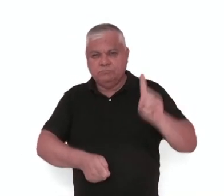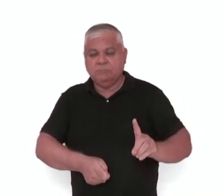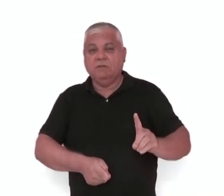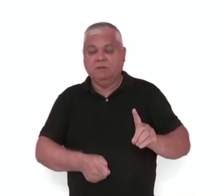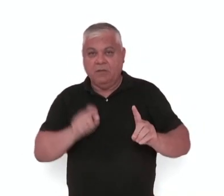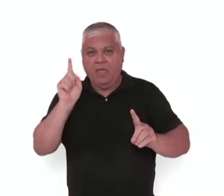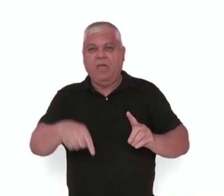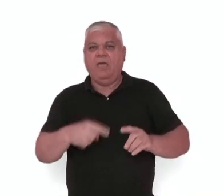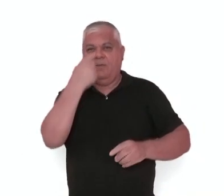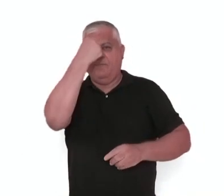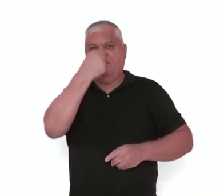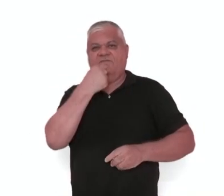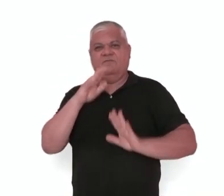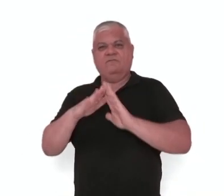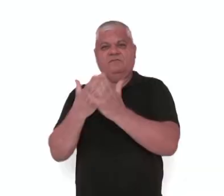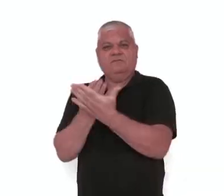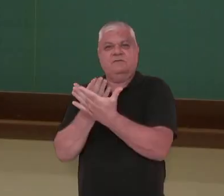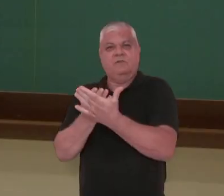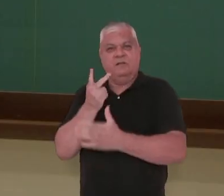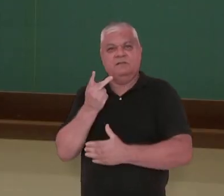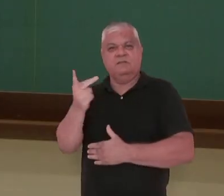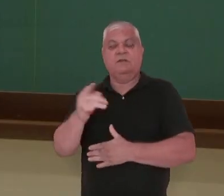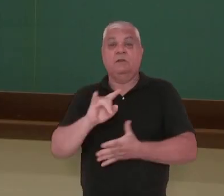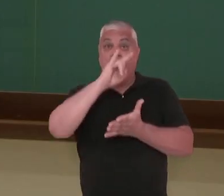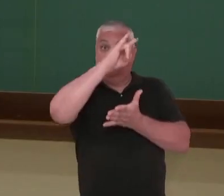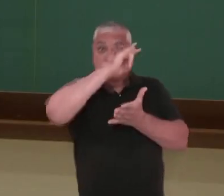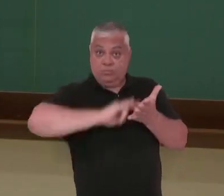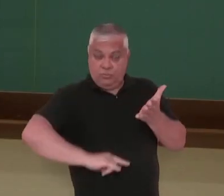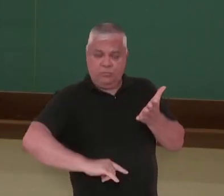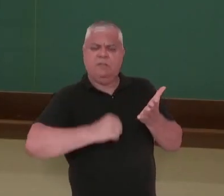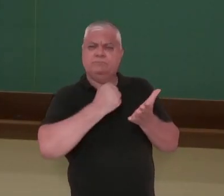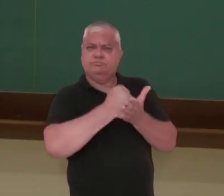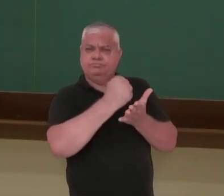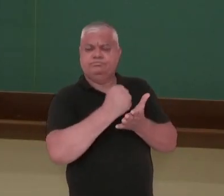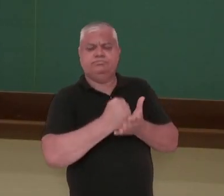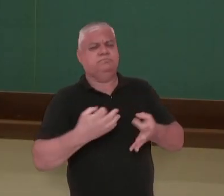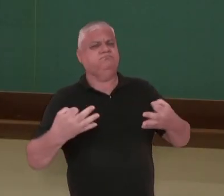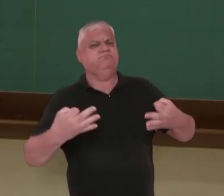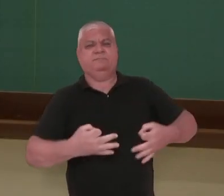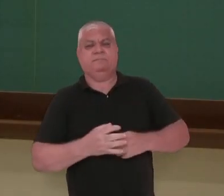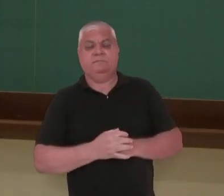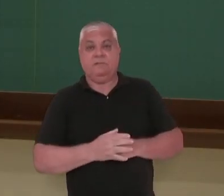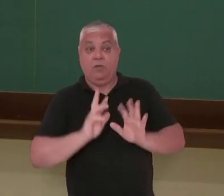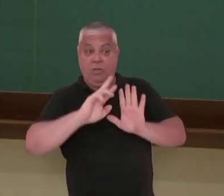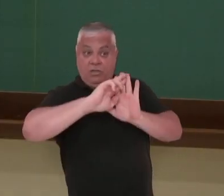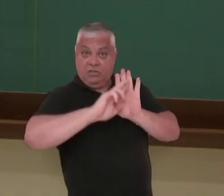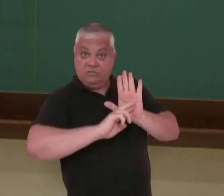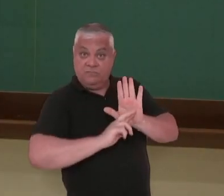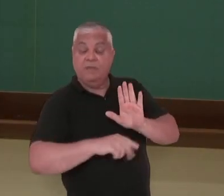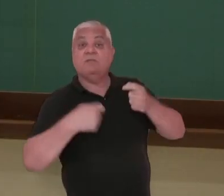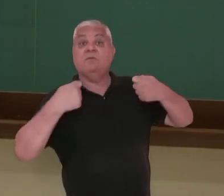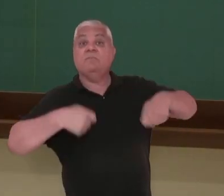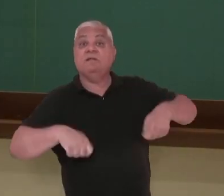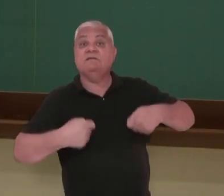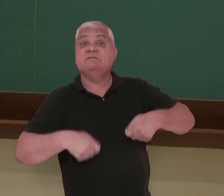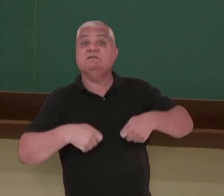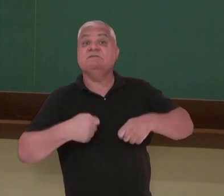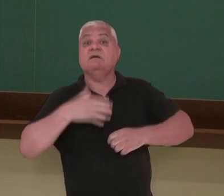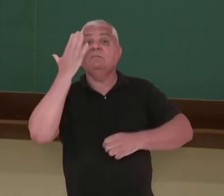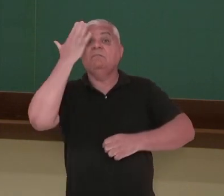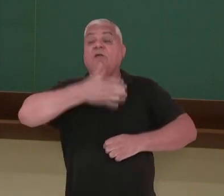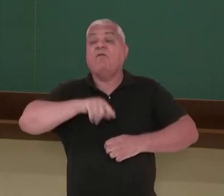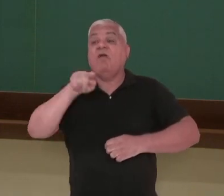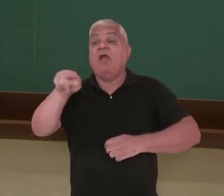da escola. Esse regimento escolar não é um documento único que vem de cima para baixo. Isso significa que o regimento deve considerar a realidade da